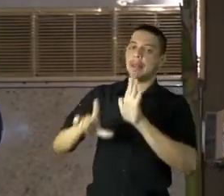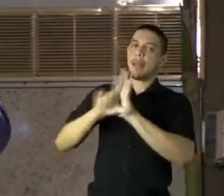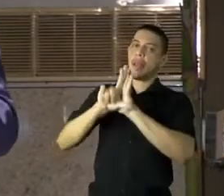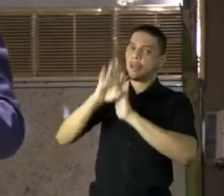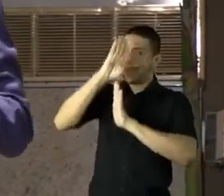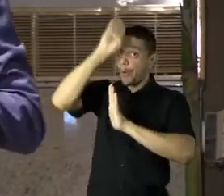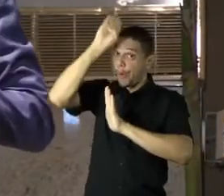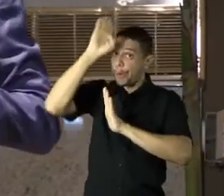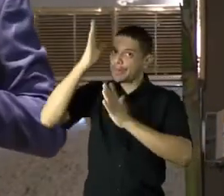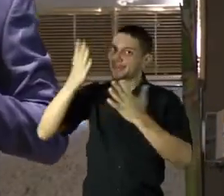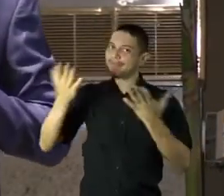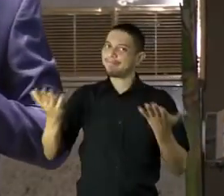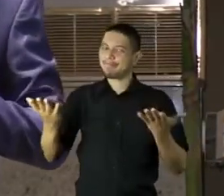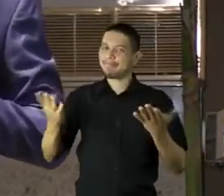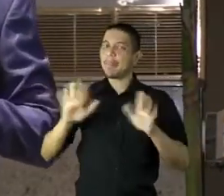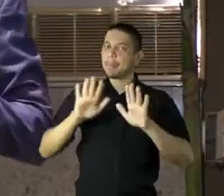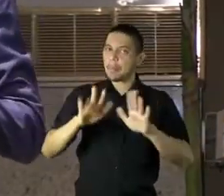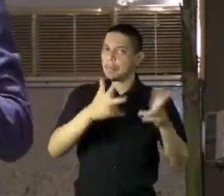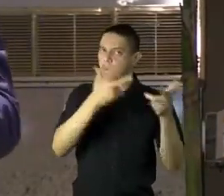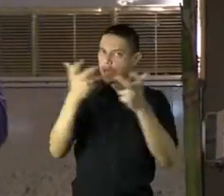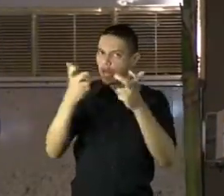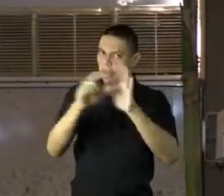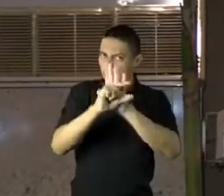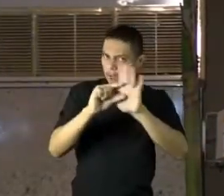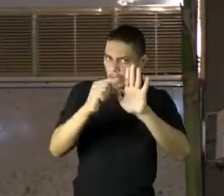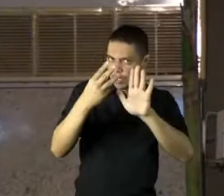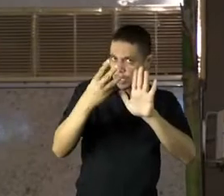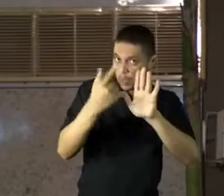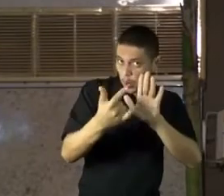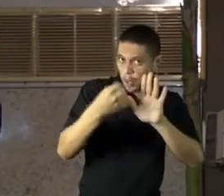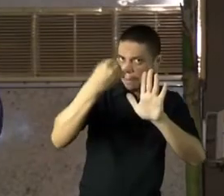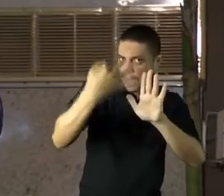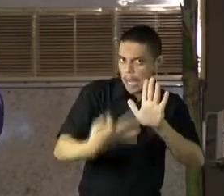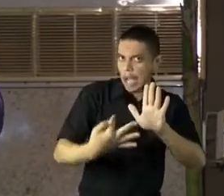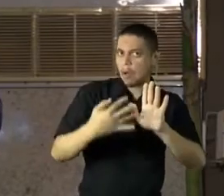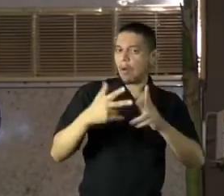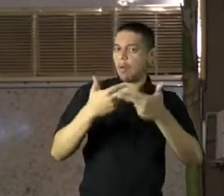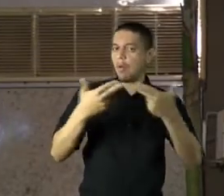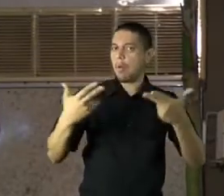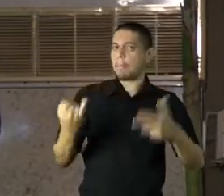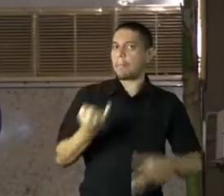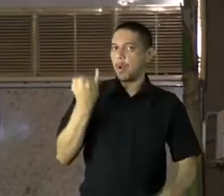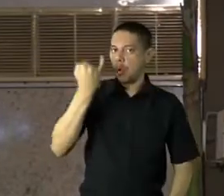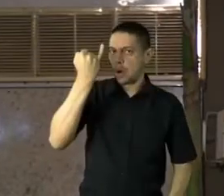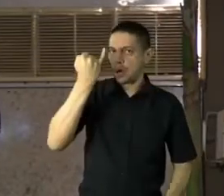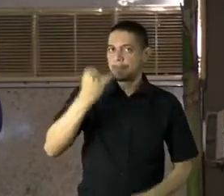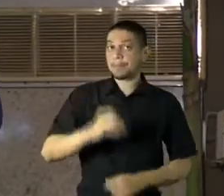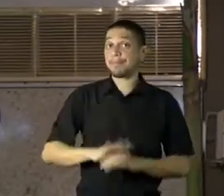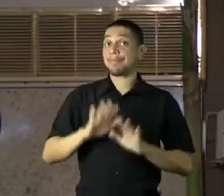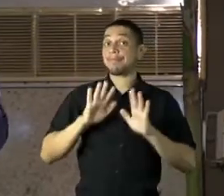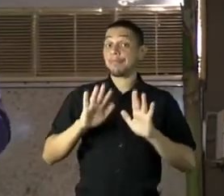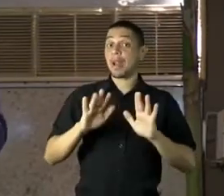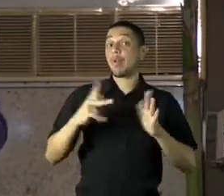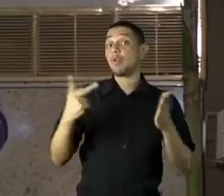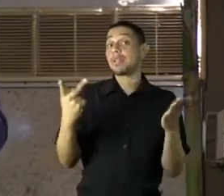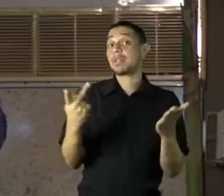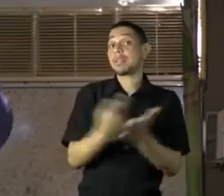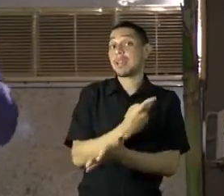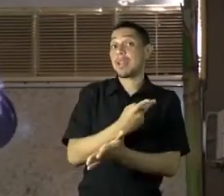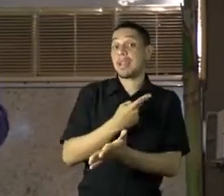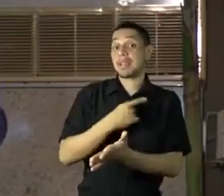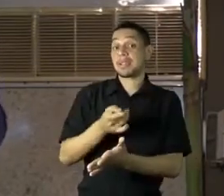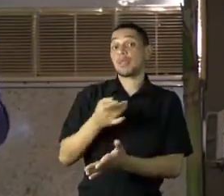mas não tem que eu verso 32 diz algo importante para que se cumprisse a palavra de